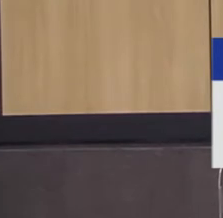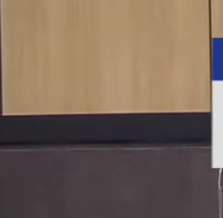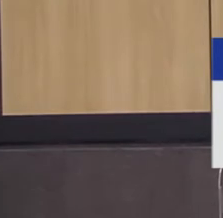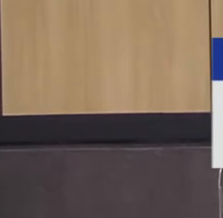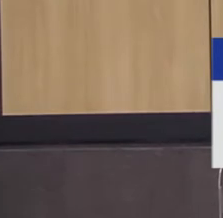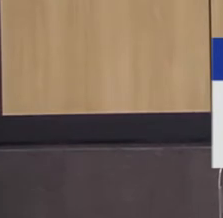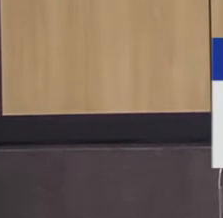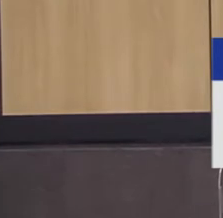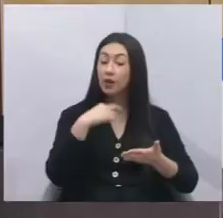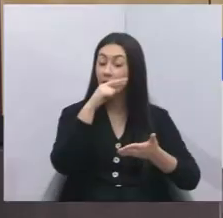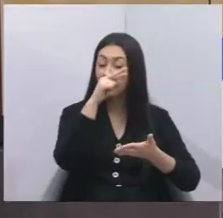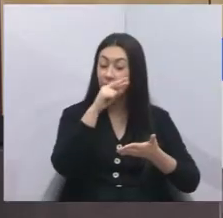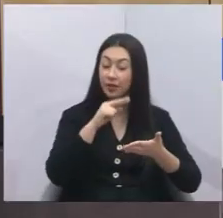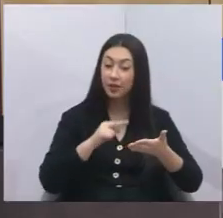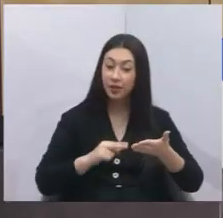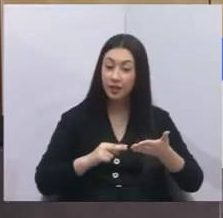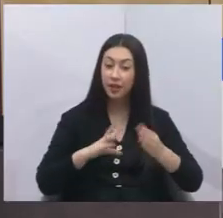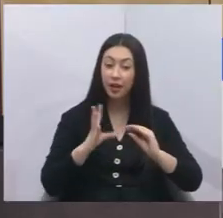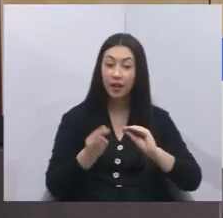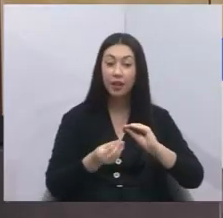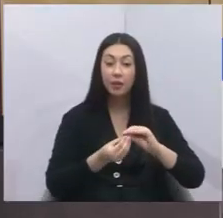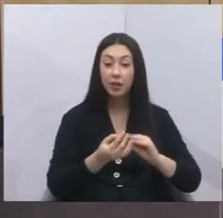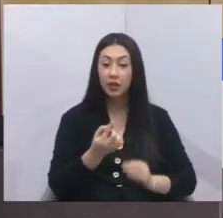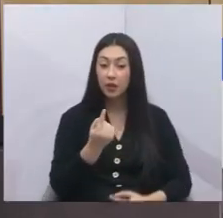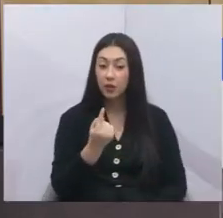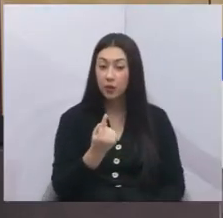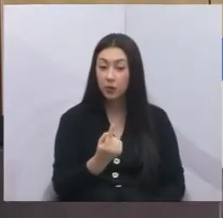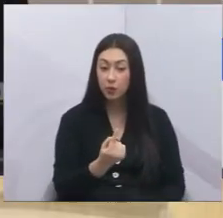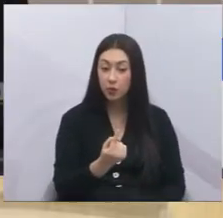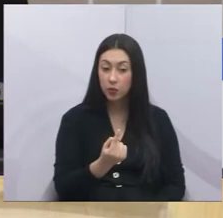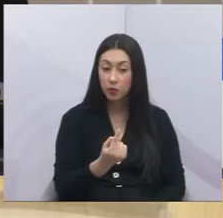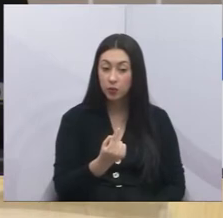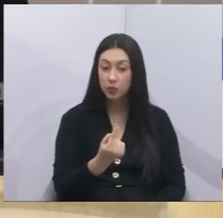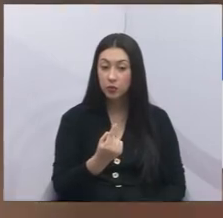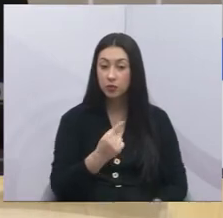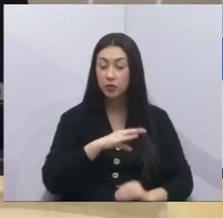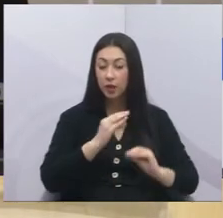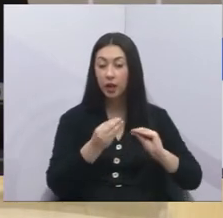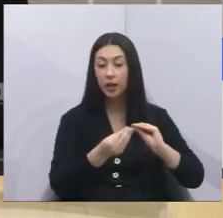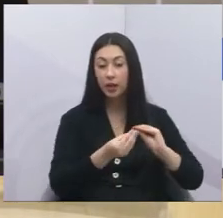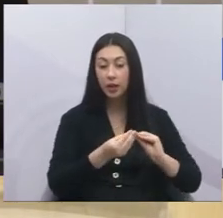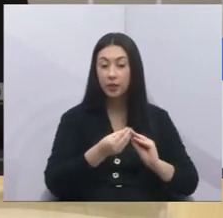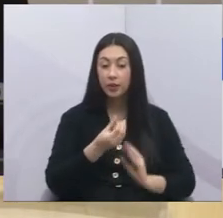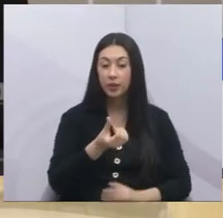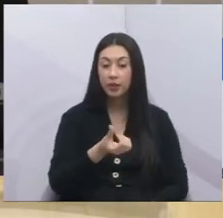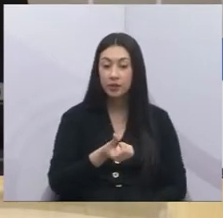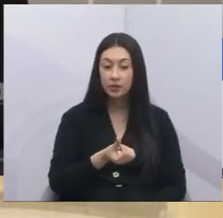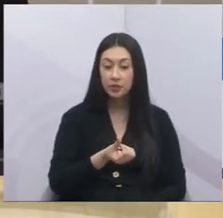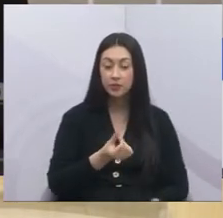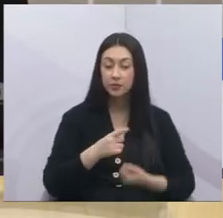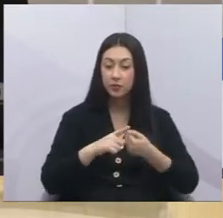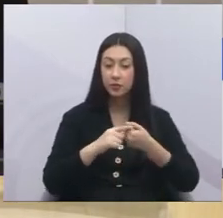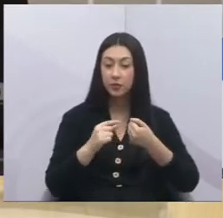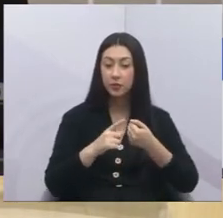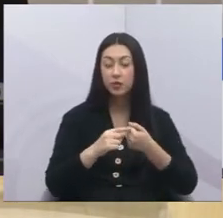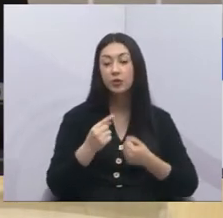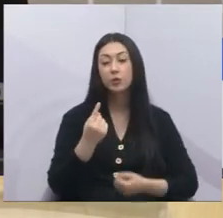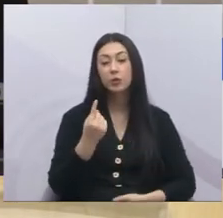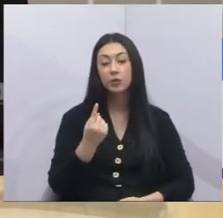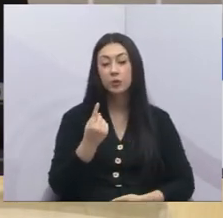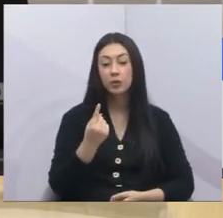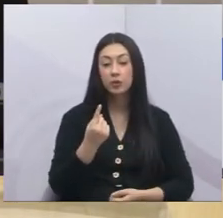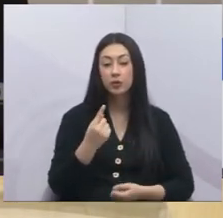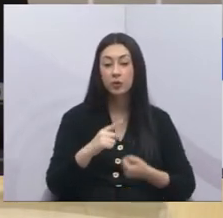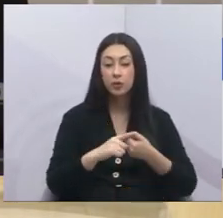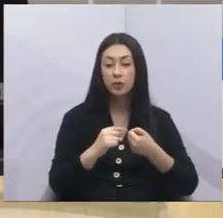Eu vou estar lendo aqui a emenda 1 da emenda 6. O artigo 1º. O